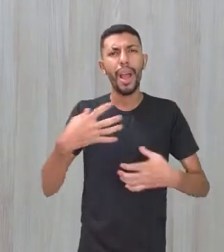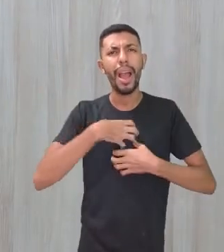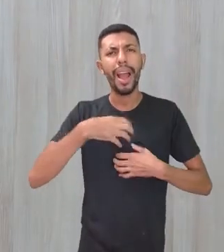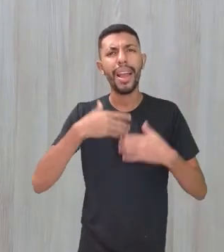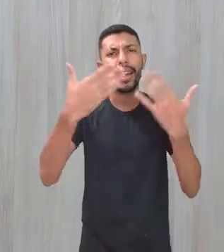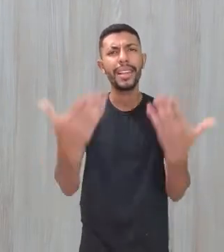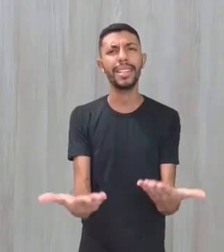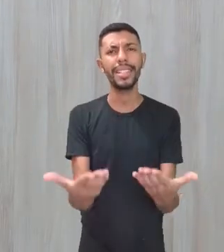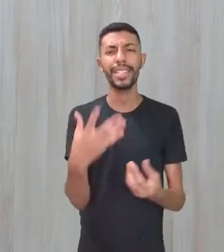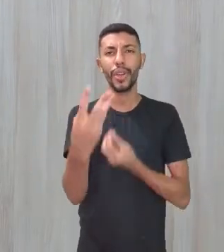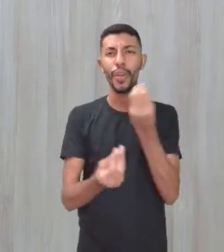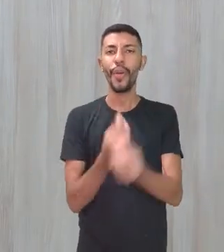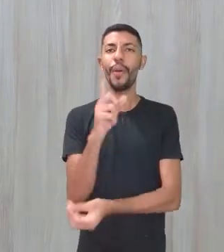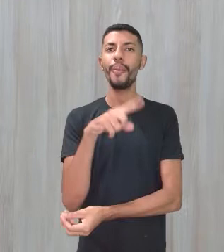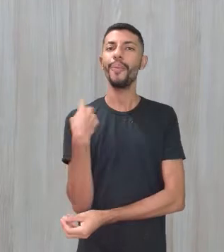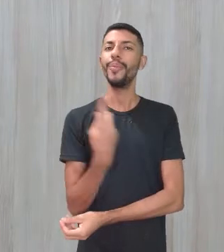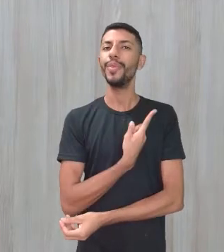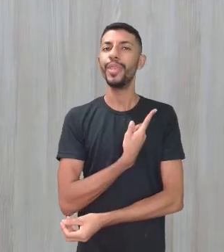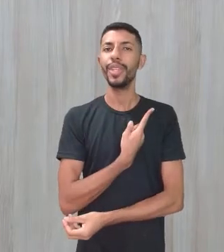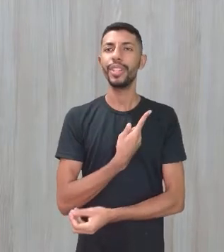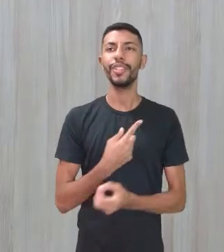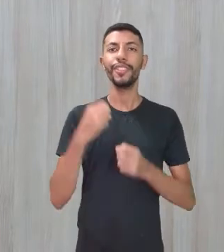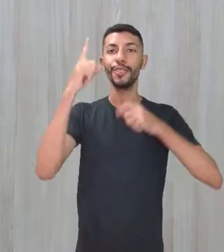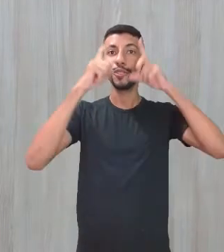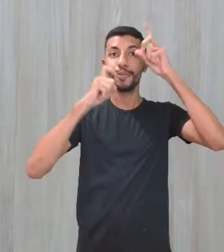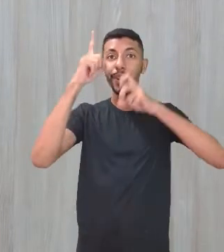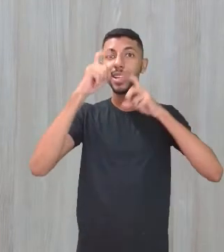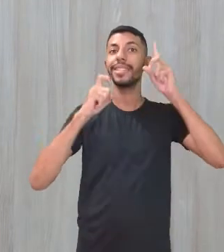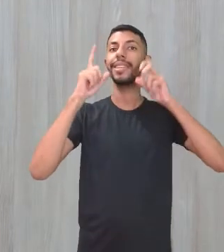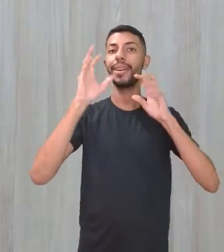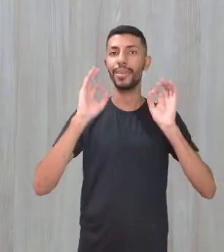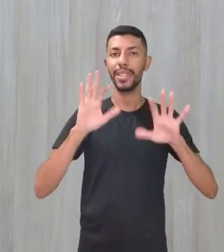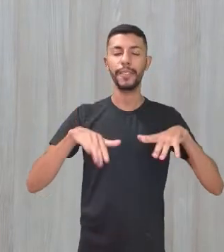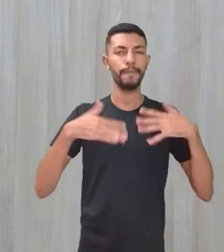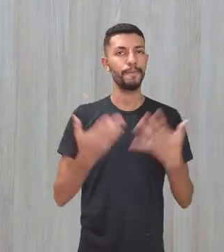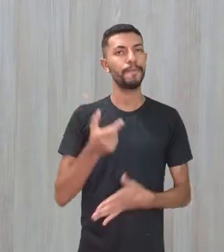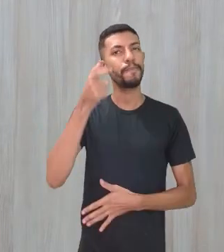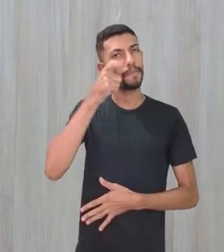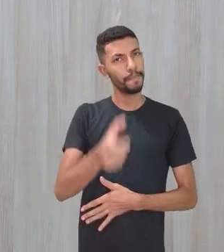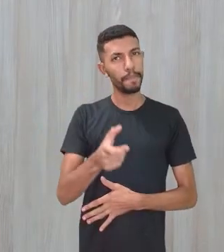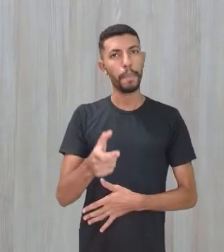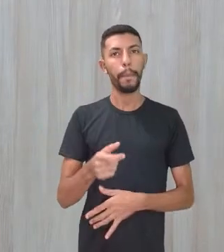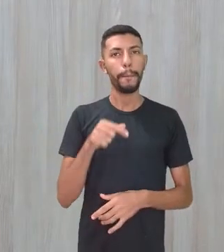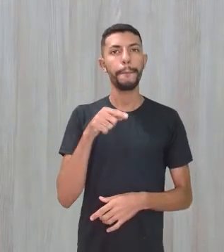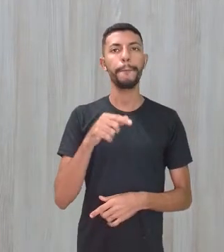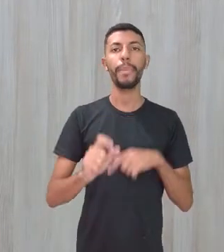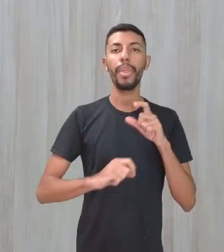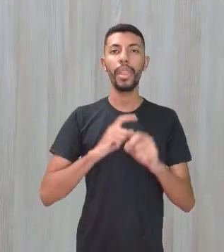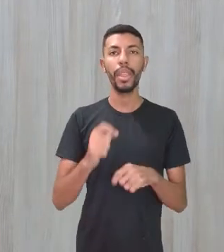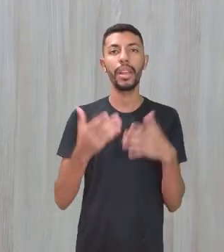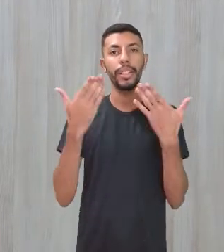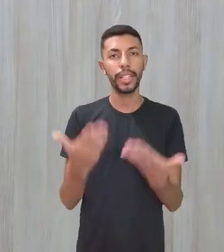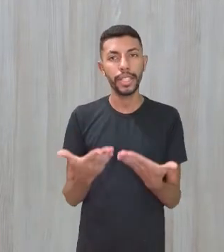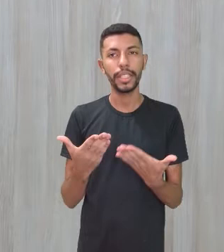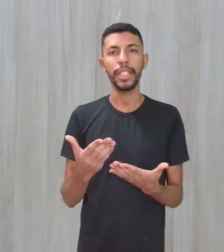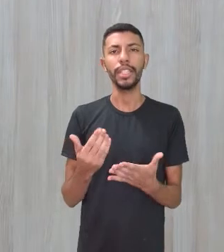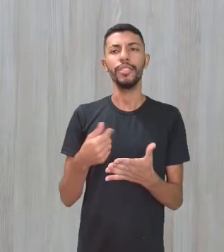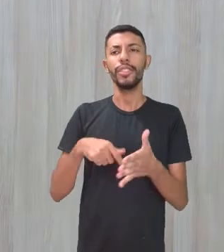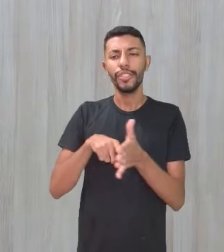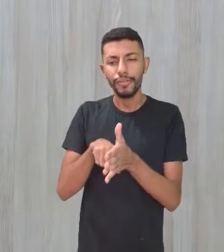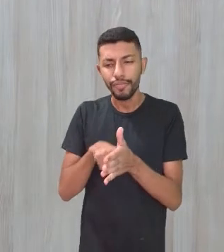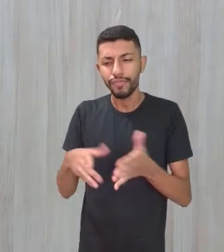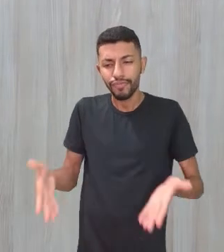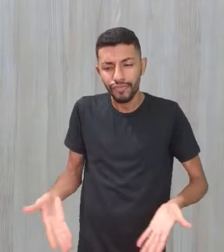que estamos com a nossa expressão? Então, é interessante que isso seja explorado para que